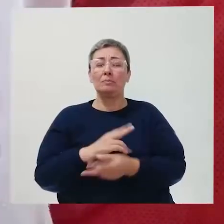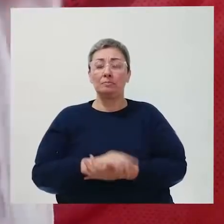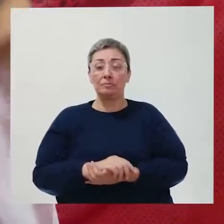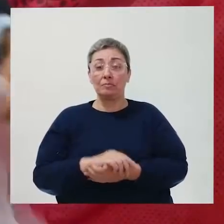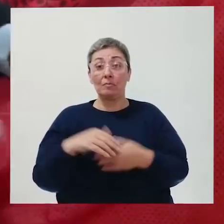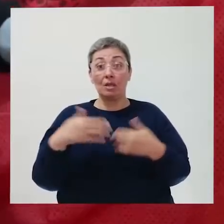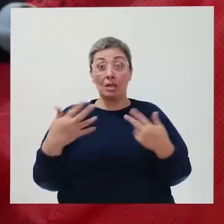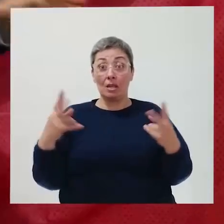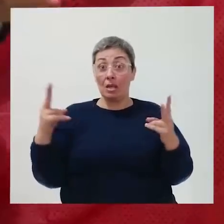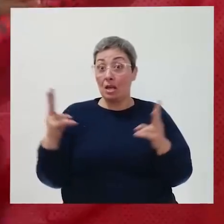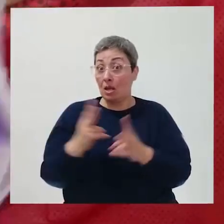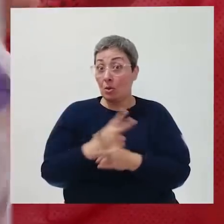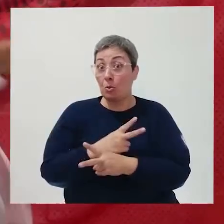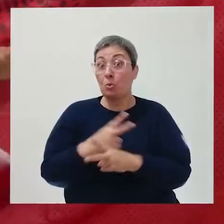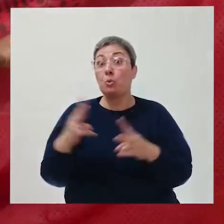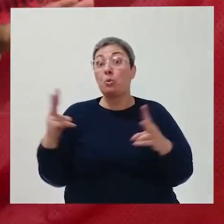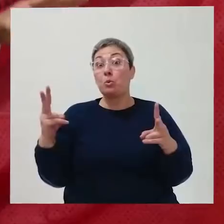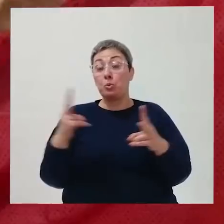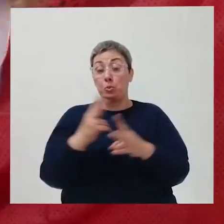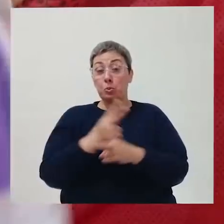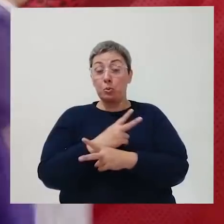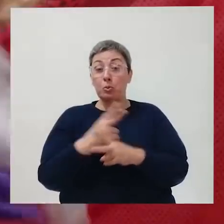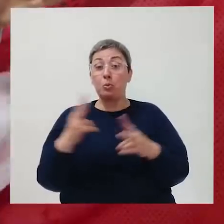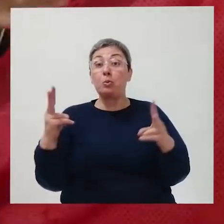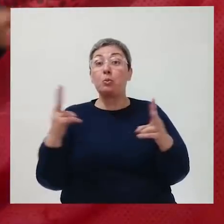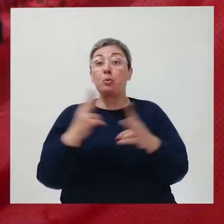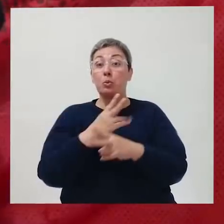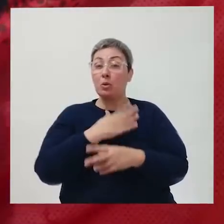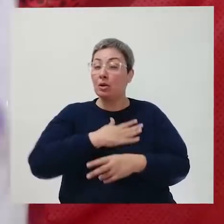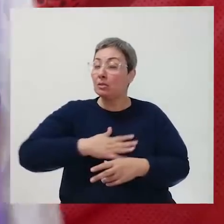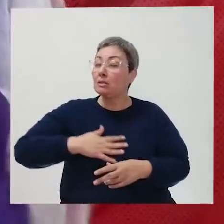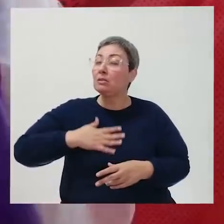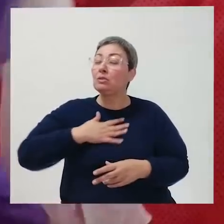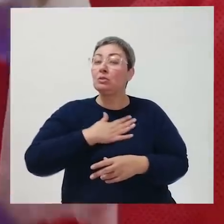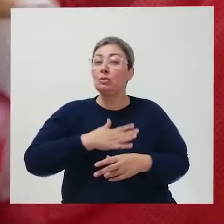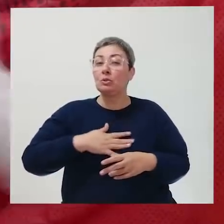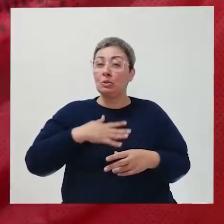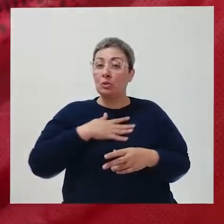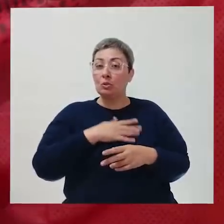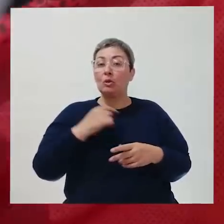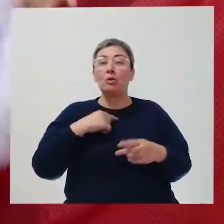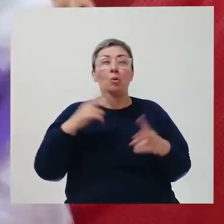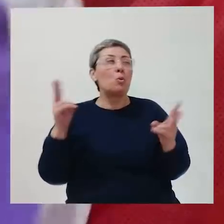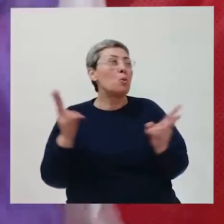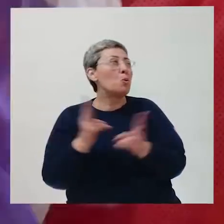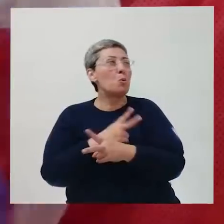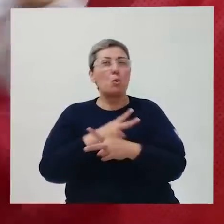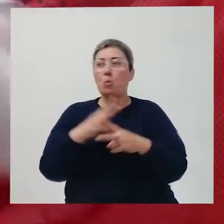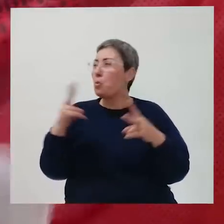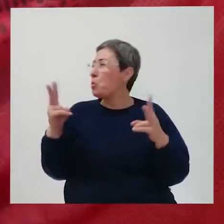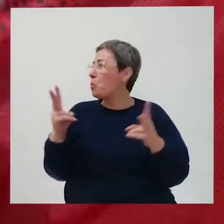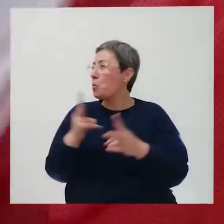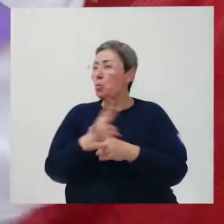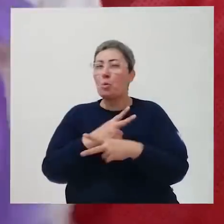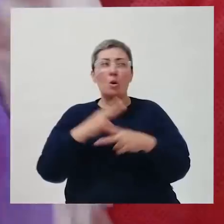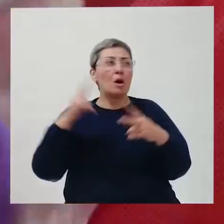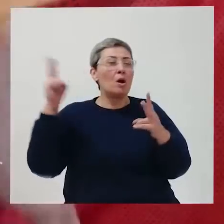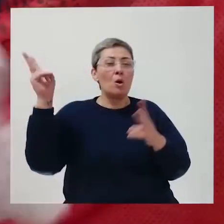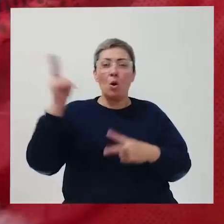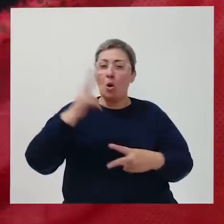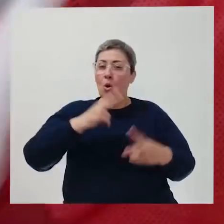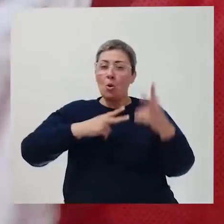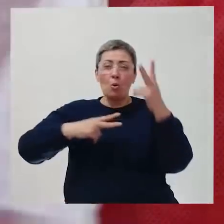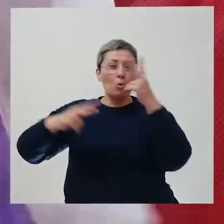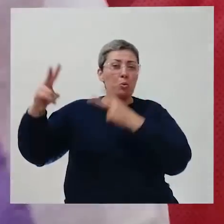E o vento, ele estava gostando de levar e trazer